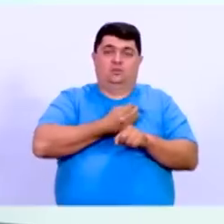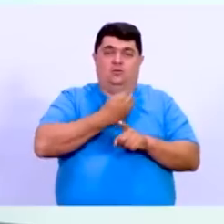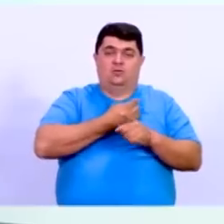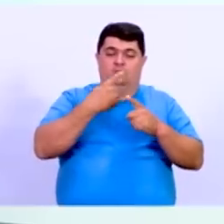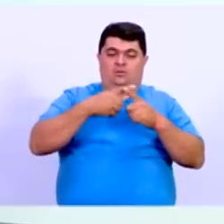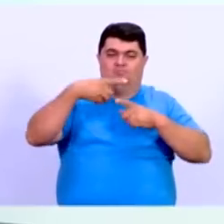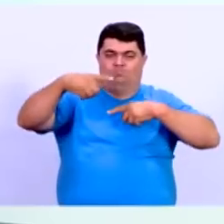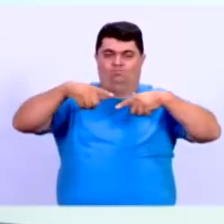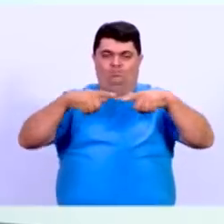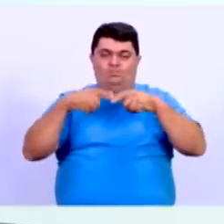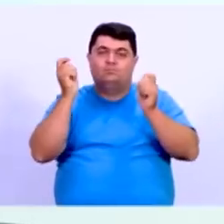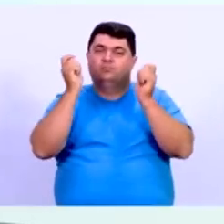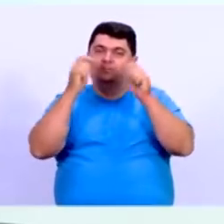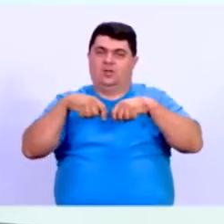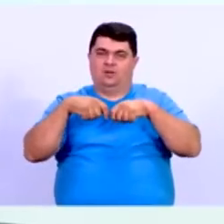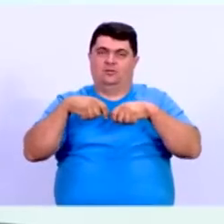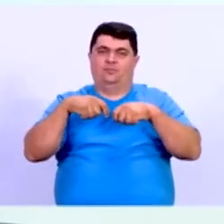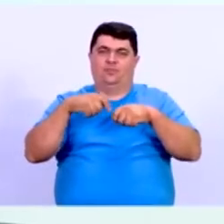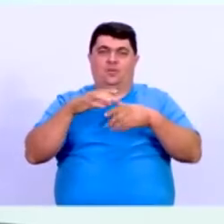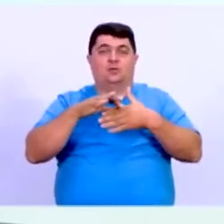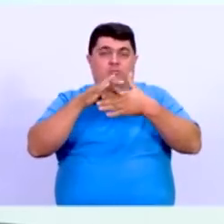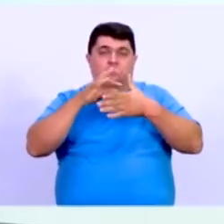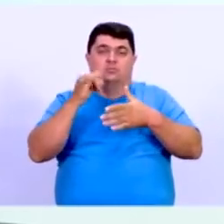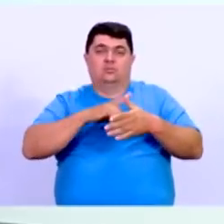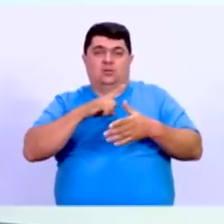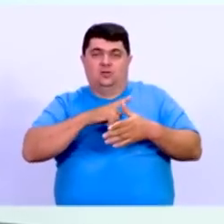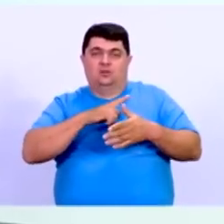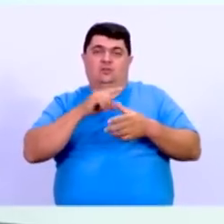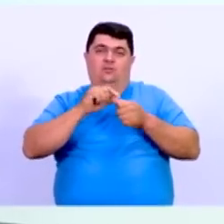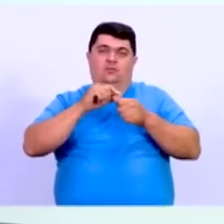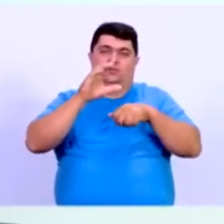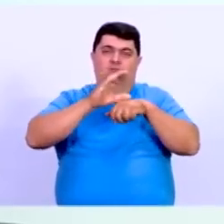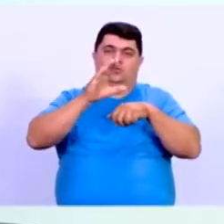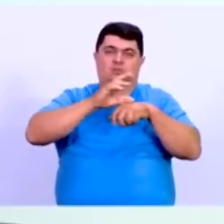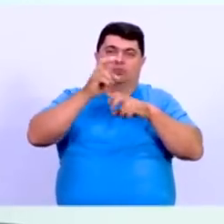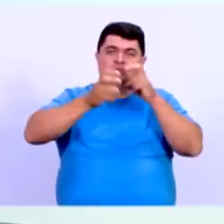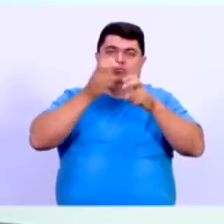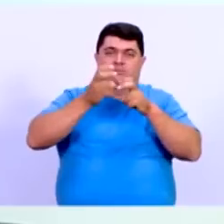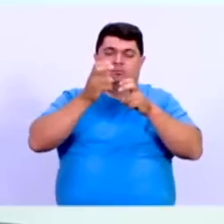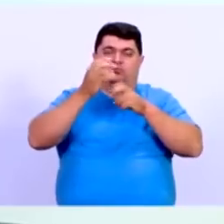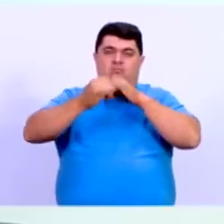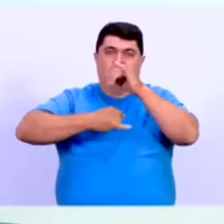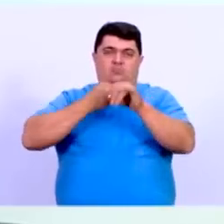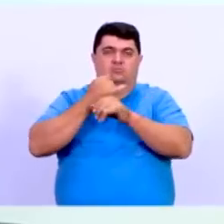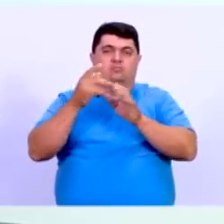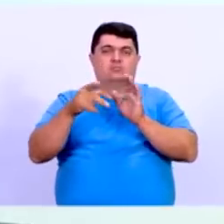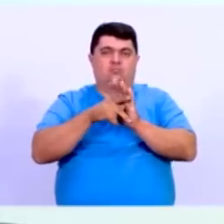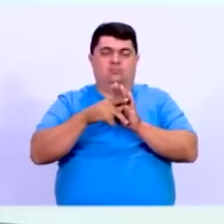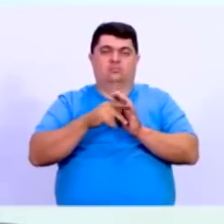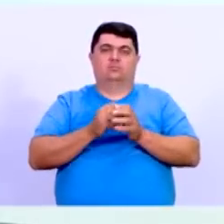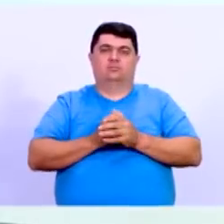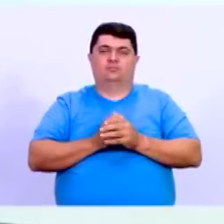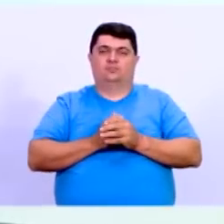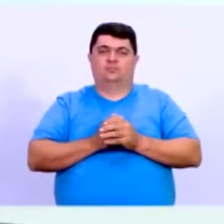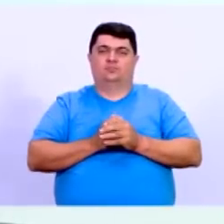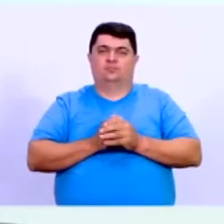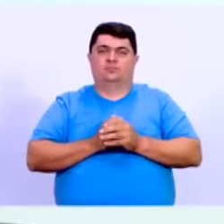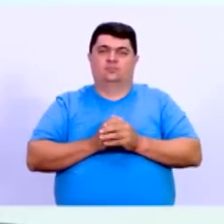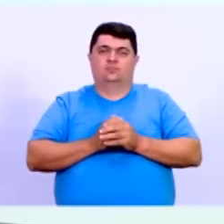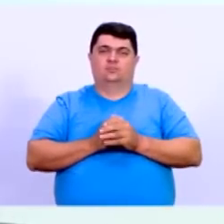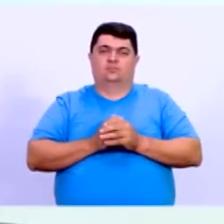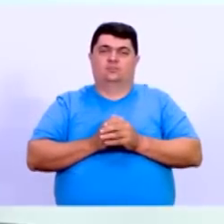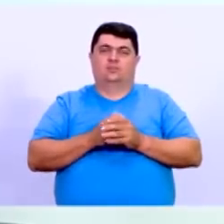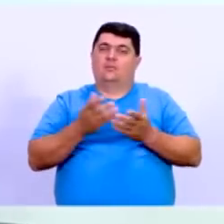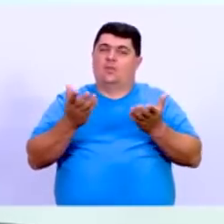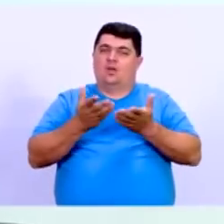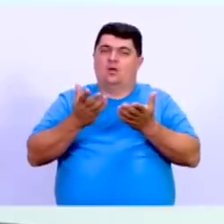mercado de trabalho, tudo bem? Principalmente para você que está fazendo aí, né, esse curso aí de técnica informática para a internet, tá? E olha só,